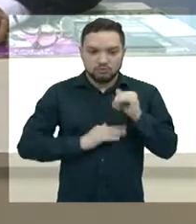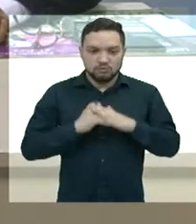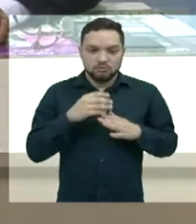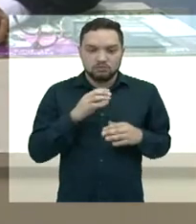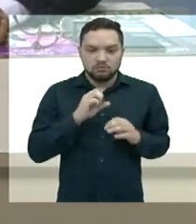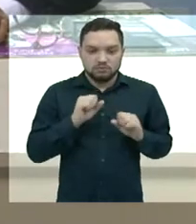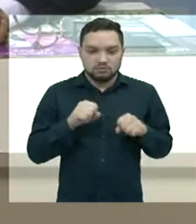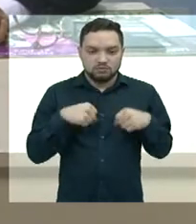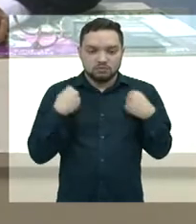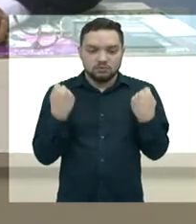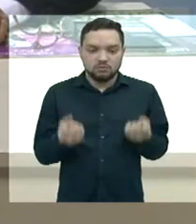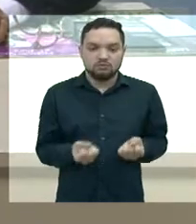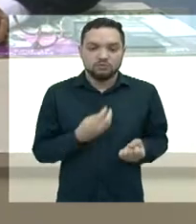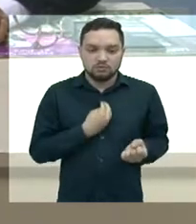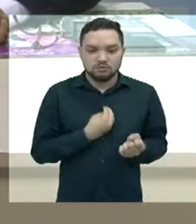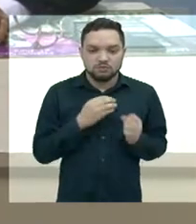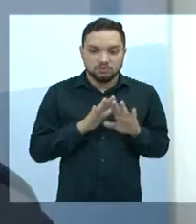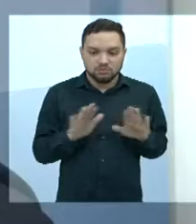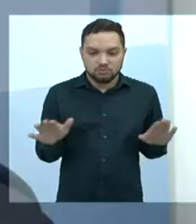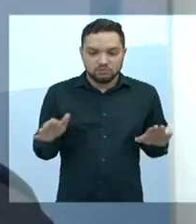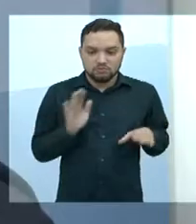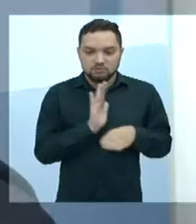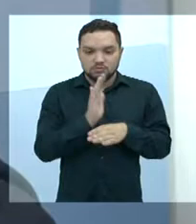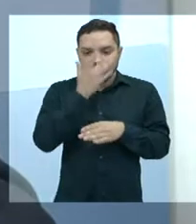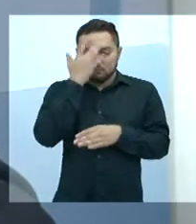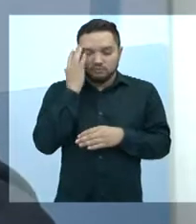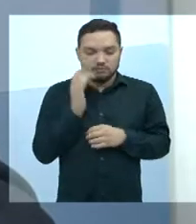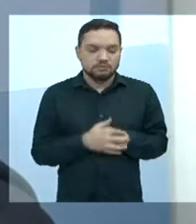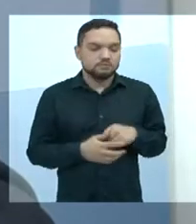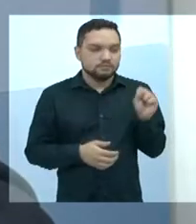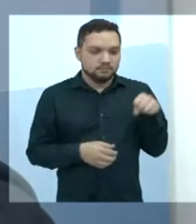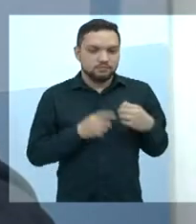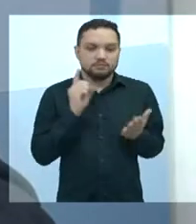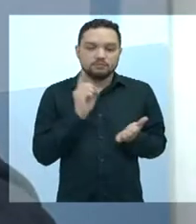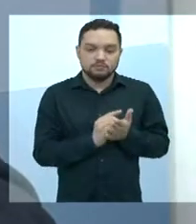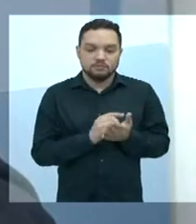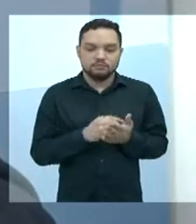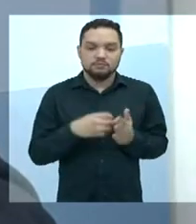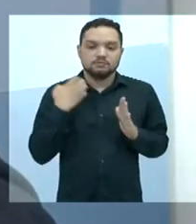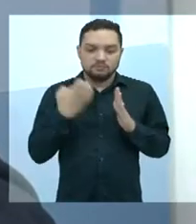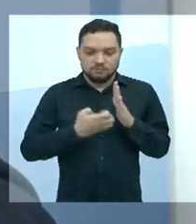dedicada à coletividade do estado? Sim, Paulo. A Coelce